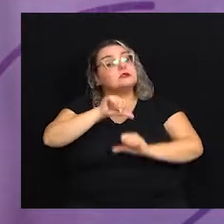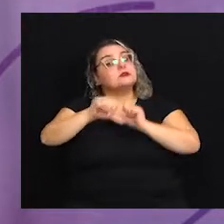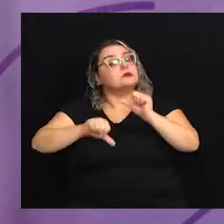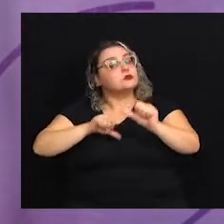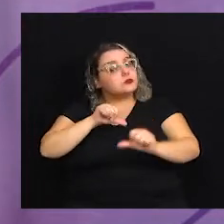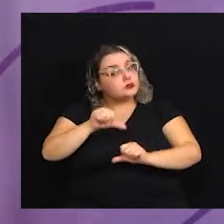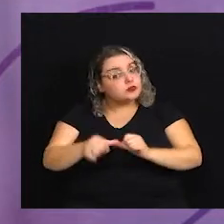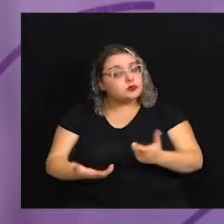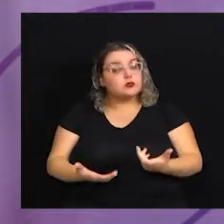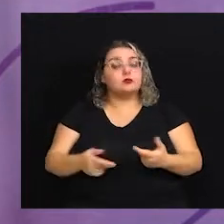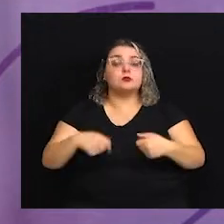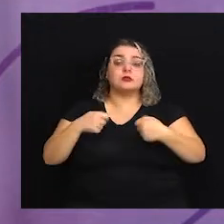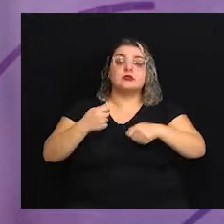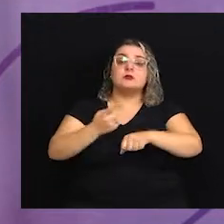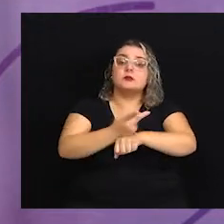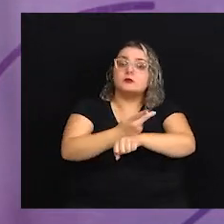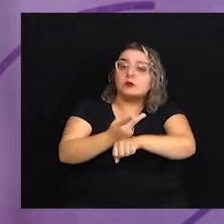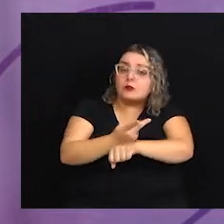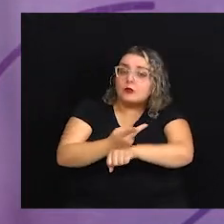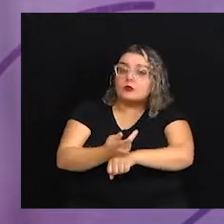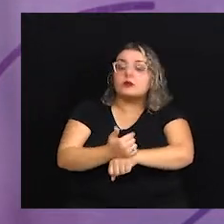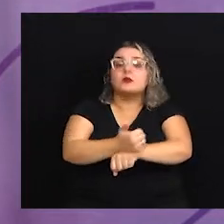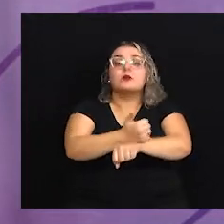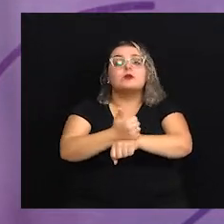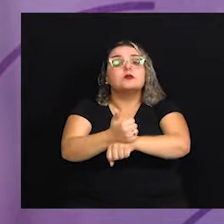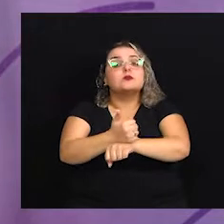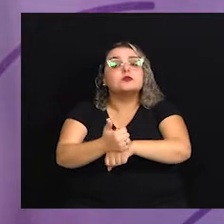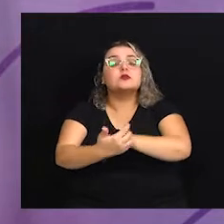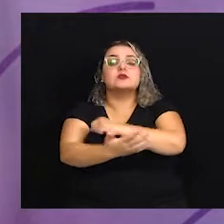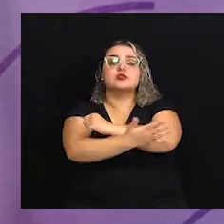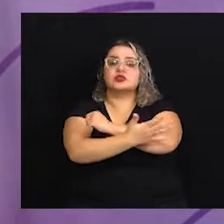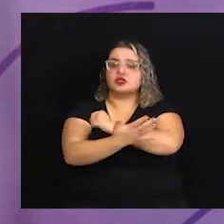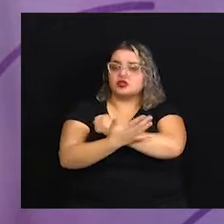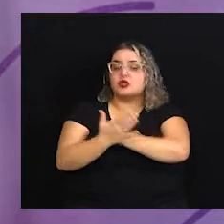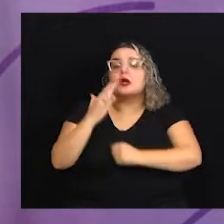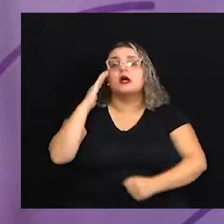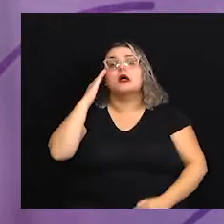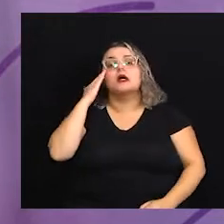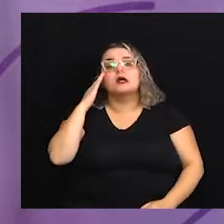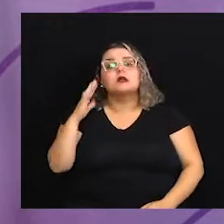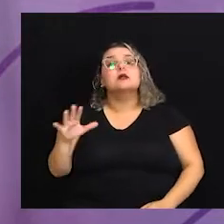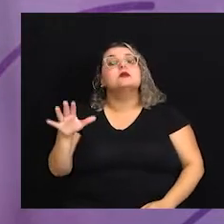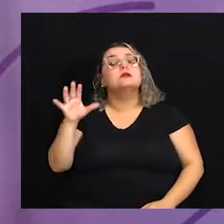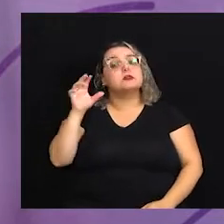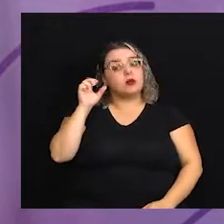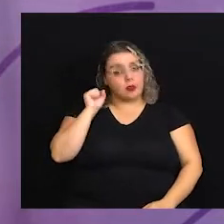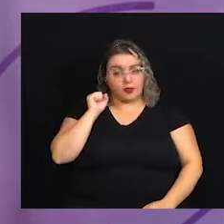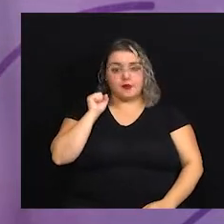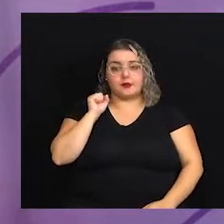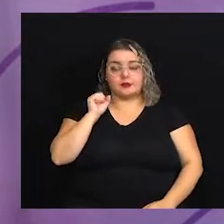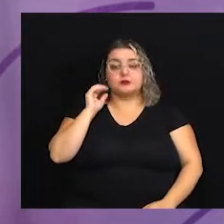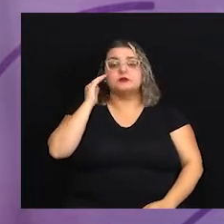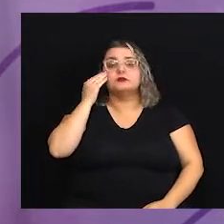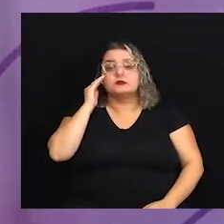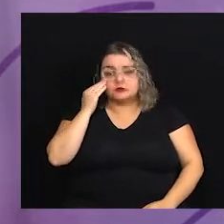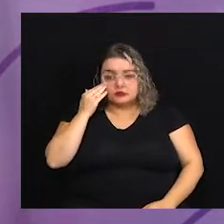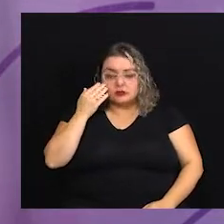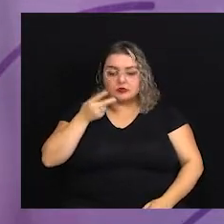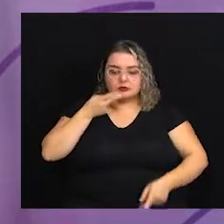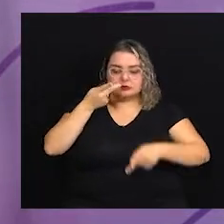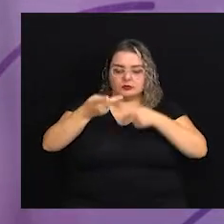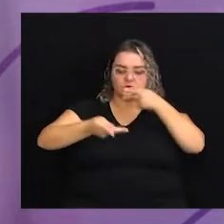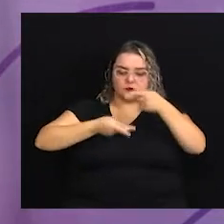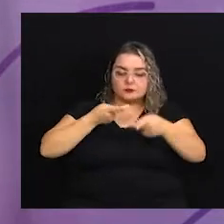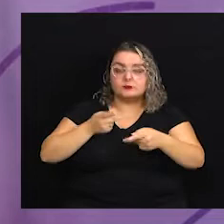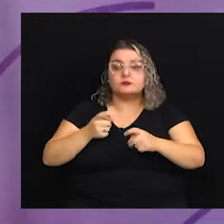mudou, ela tem que buscar profissionais que possam ajudá-la a entender, a ouvir, dessa forma que eu estou